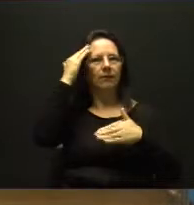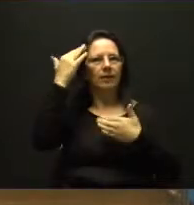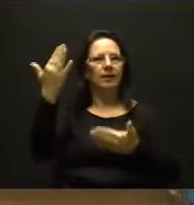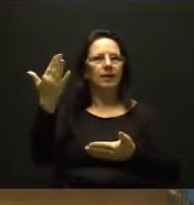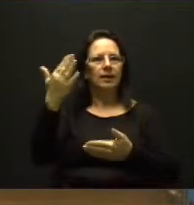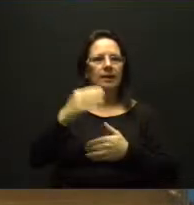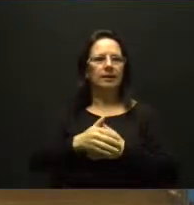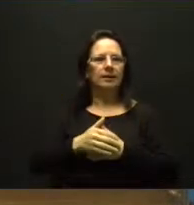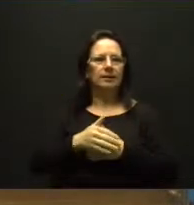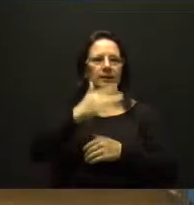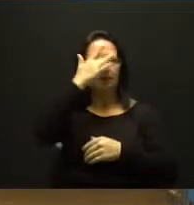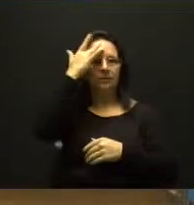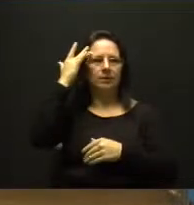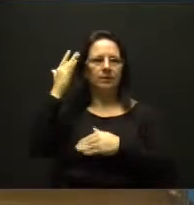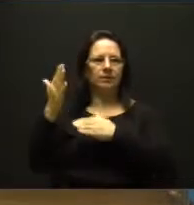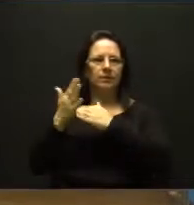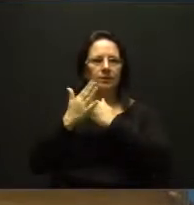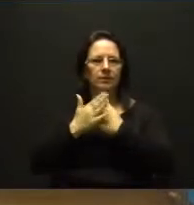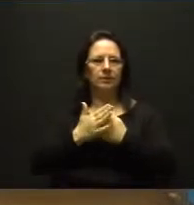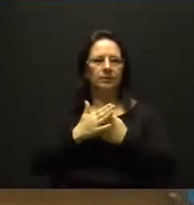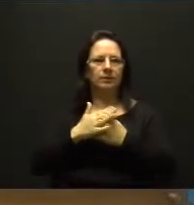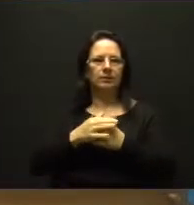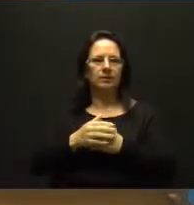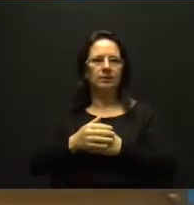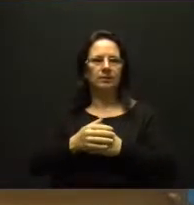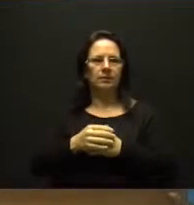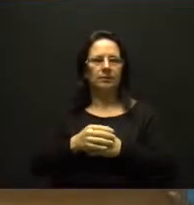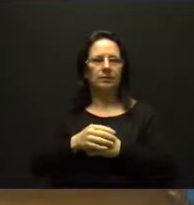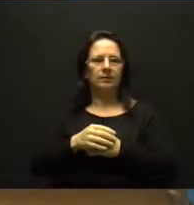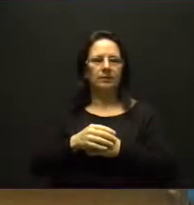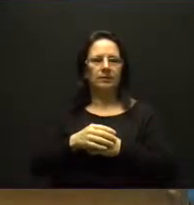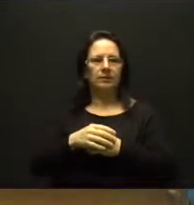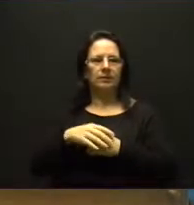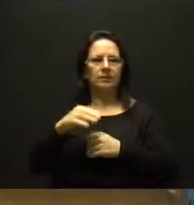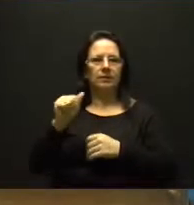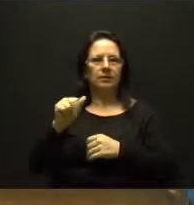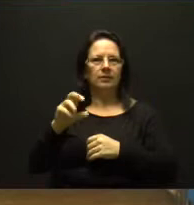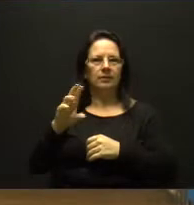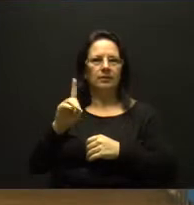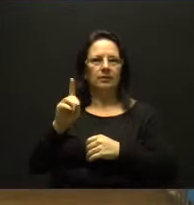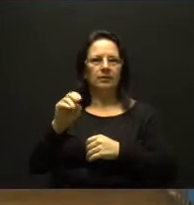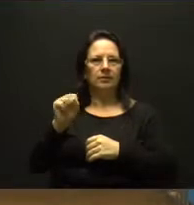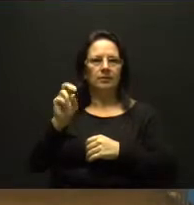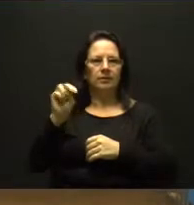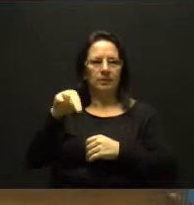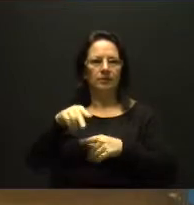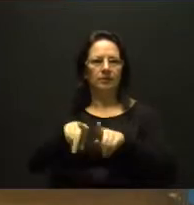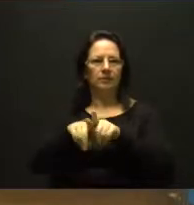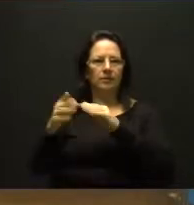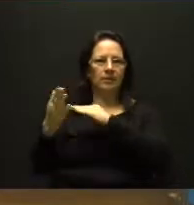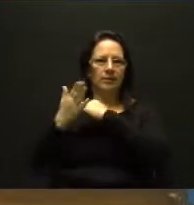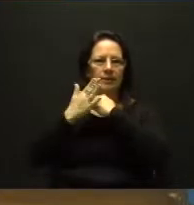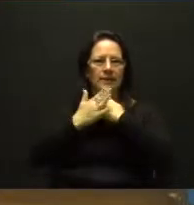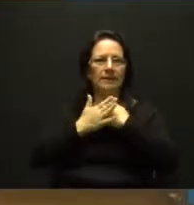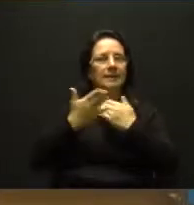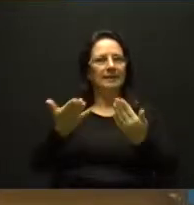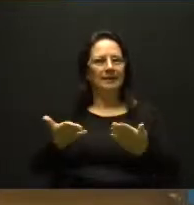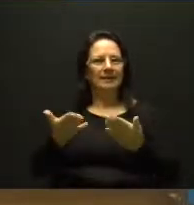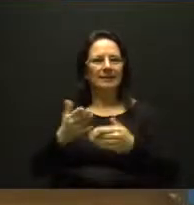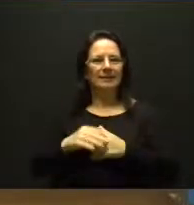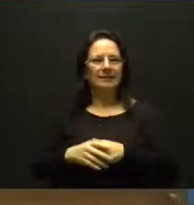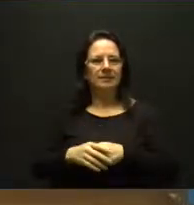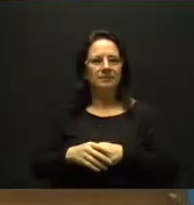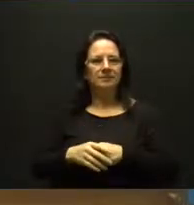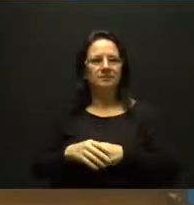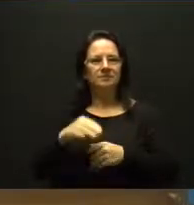assessoria cedida pelo vereador anos de lã que gentilmente emprestou alguns dos seus assessores para mim é instrumentalizar esse problema